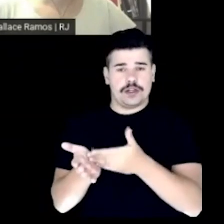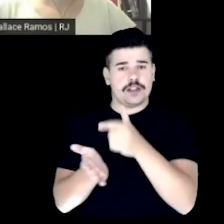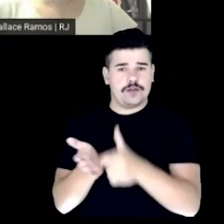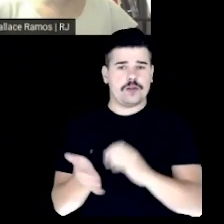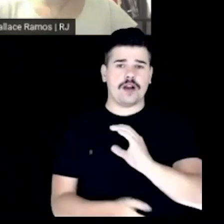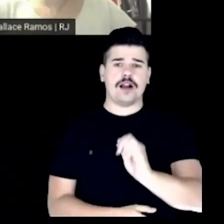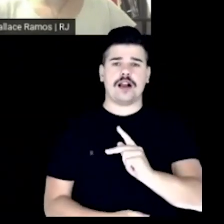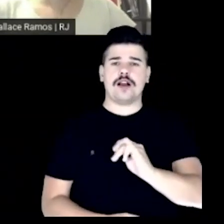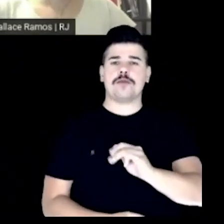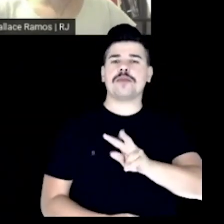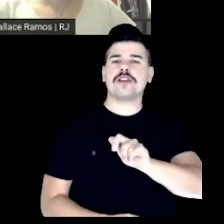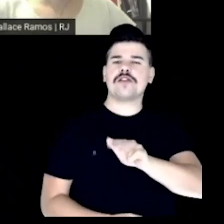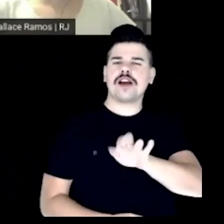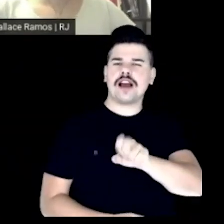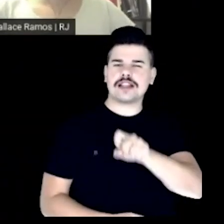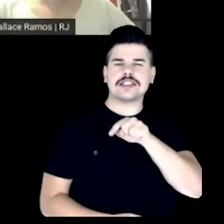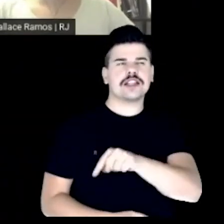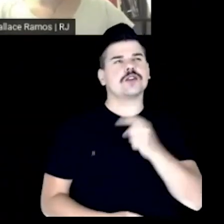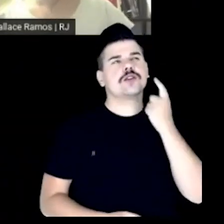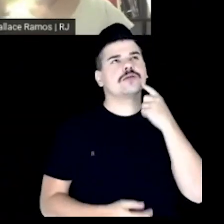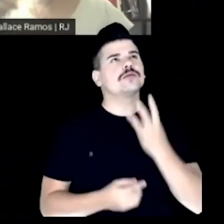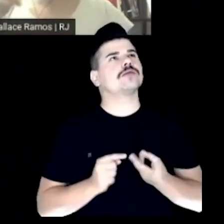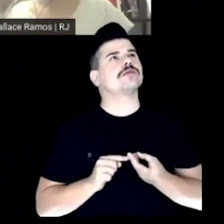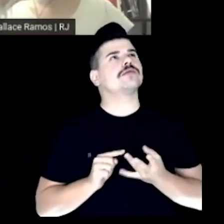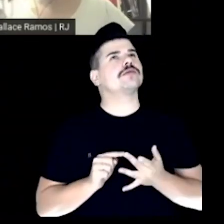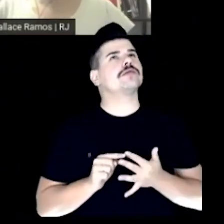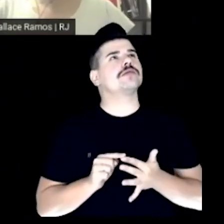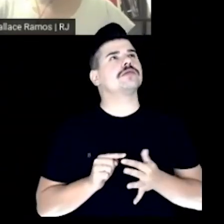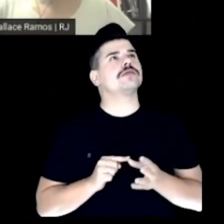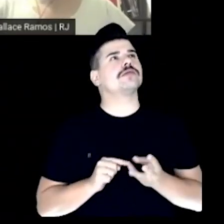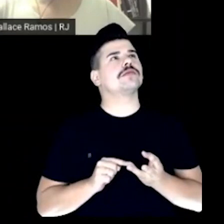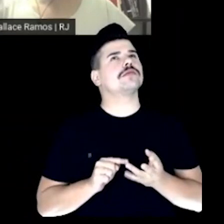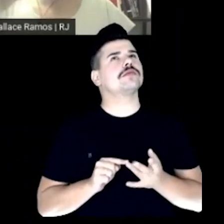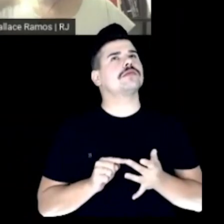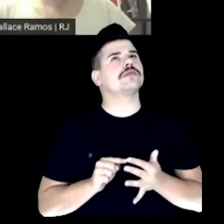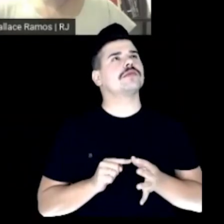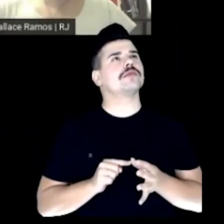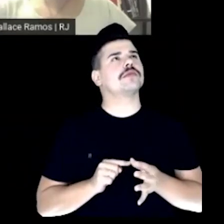O Capivaras, ele foi o meu, eu estou fazendo a conta aqui,